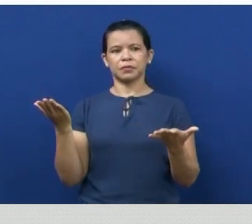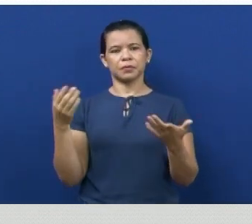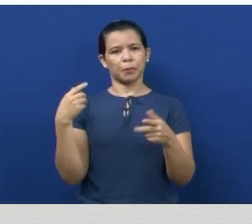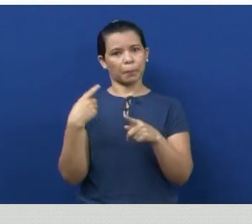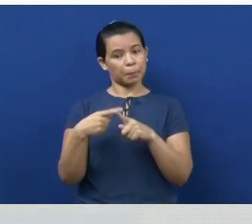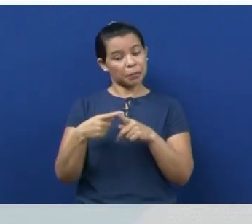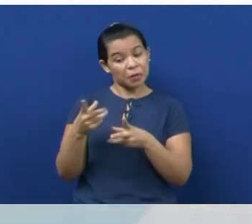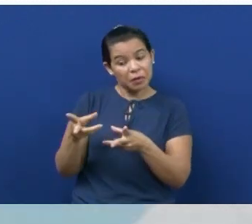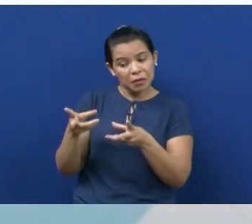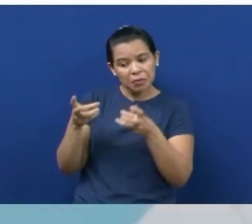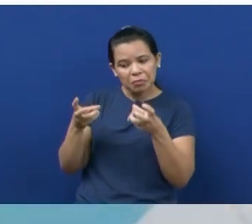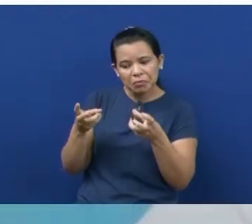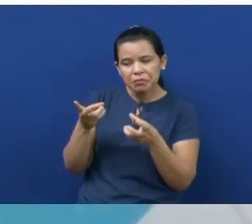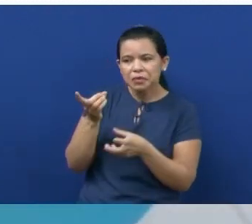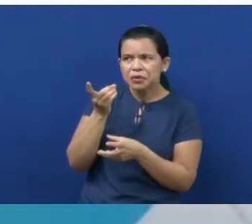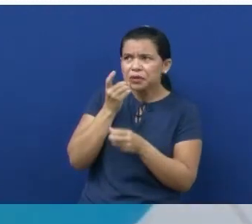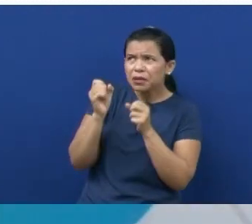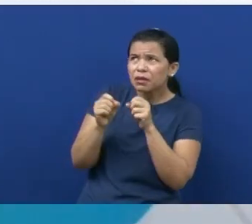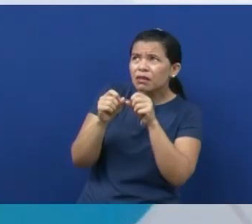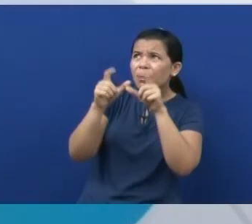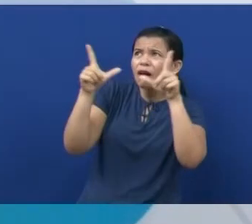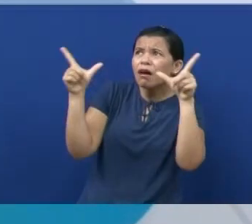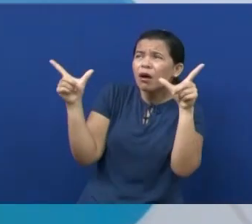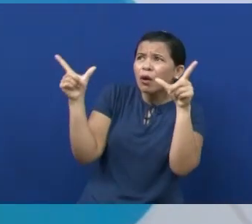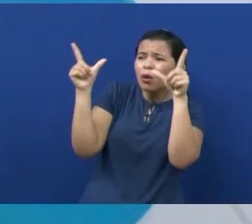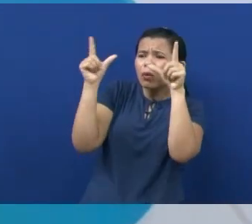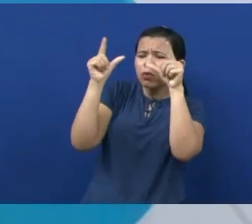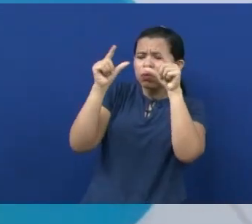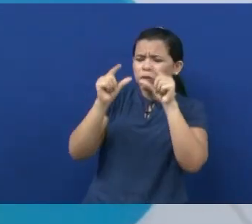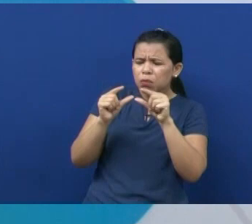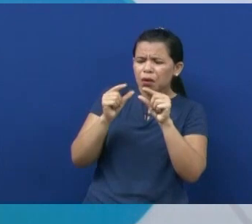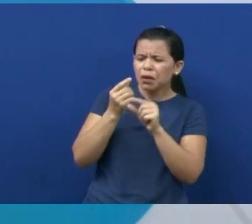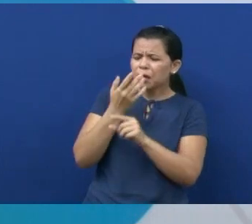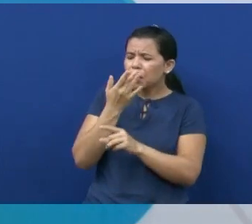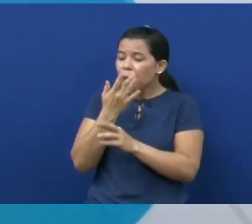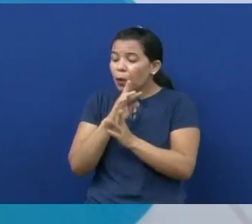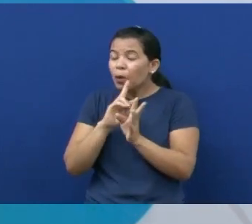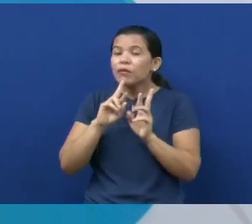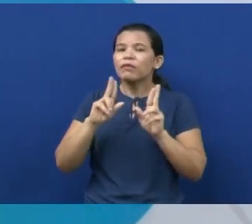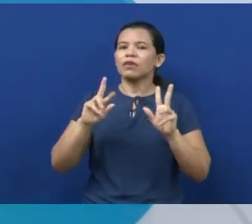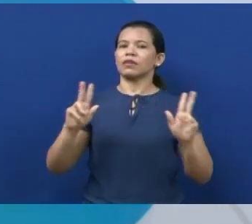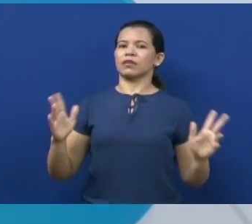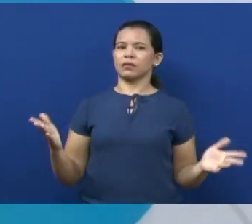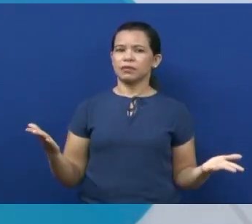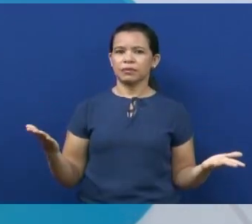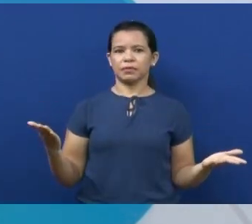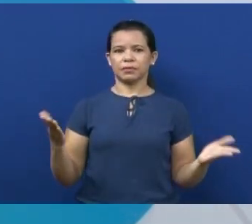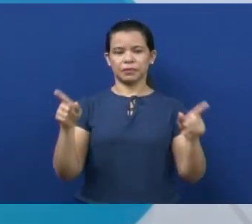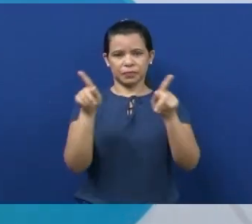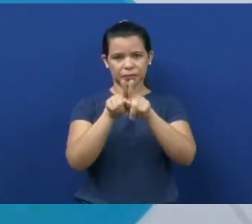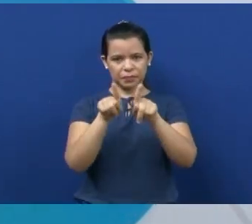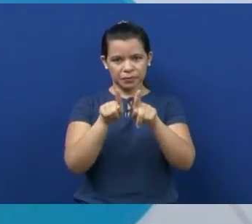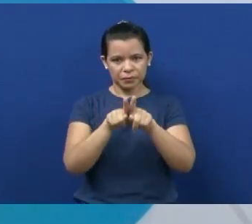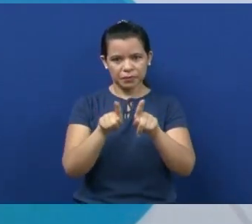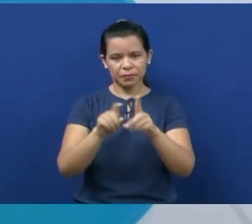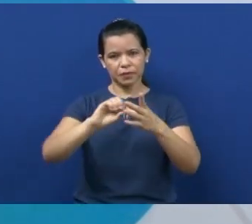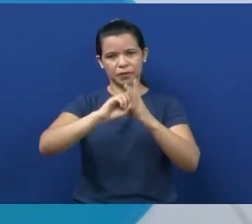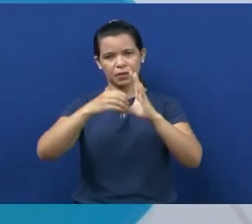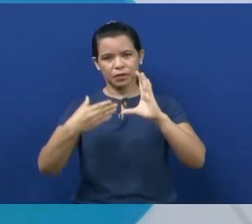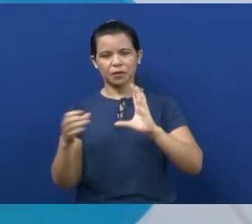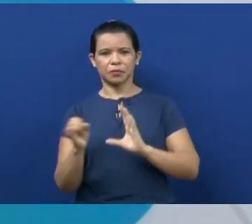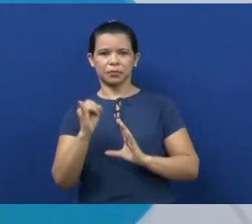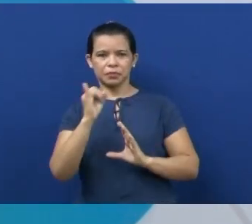do horário do dia, esses objetos poderiam mudar a sua cor. Uma outra característica também muito importante